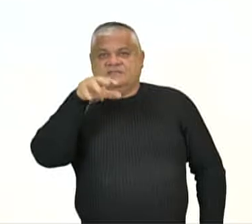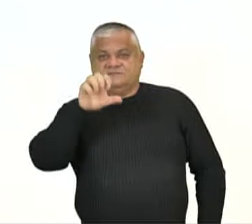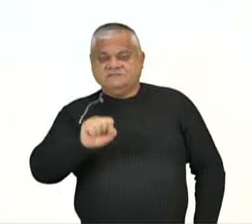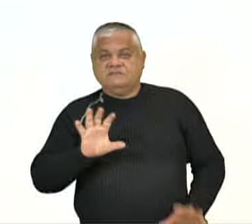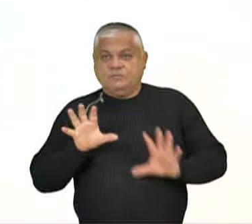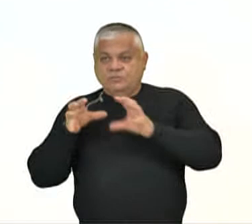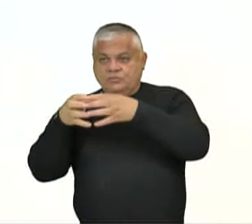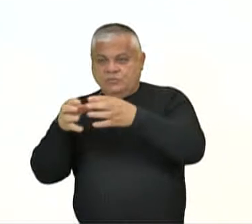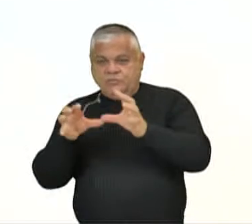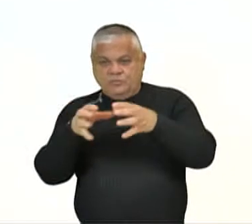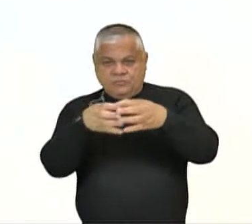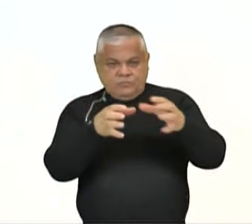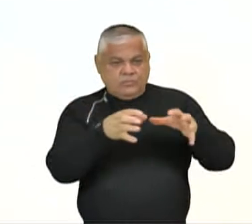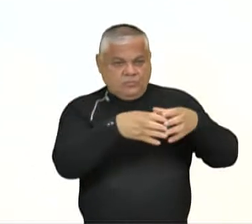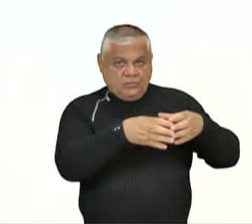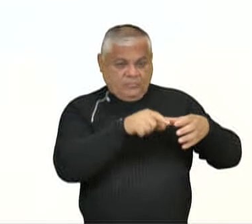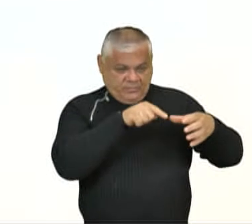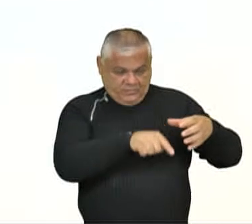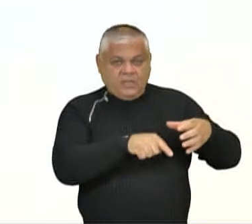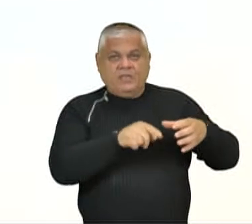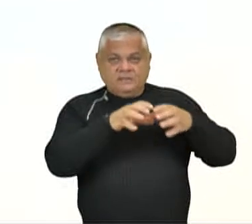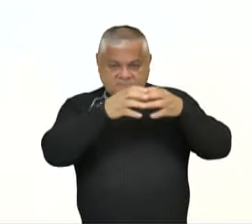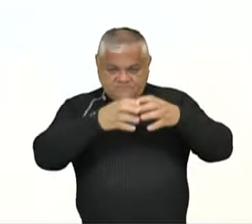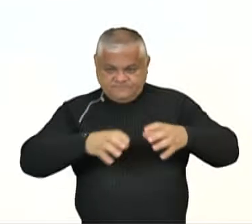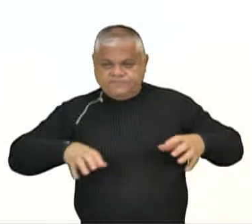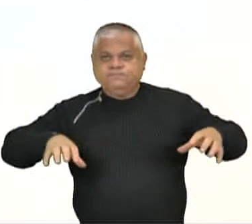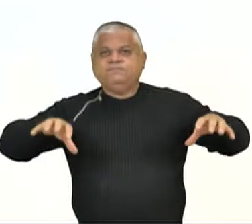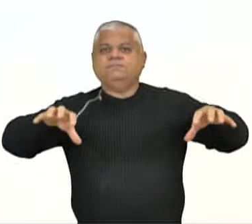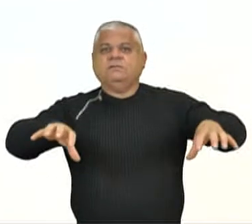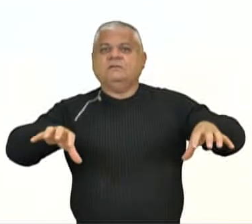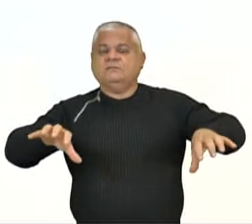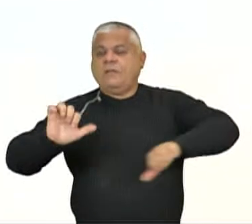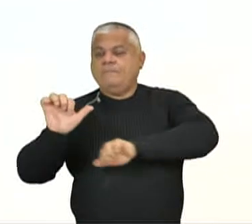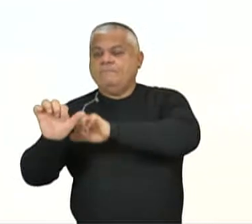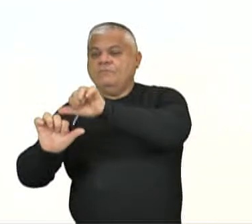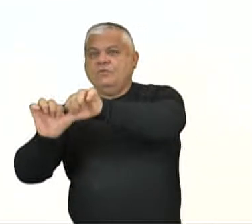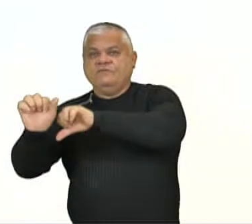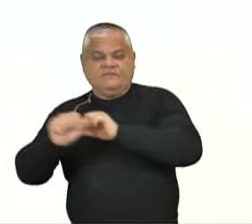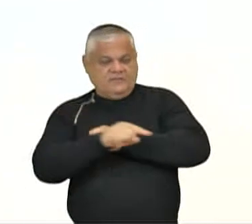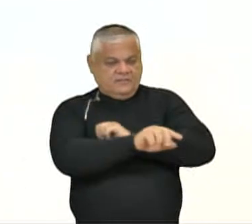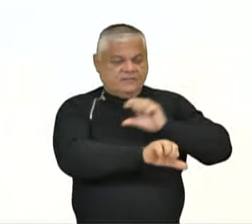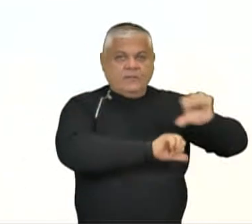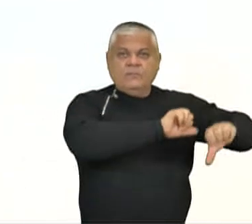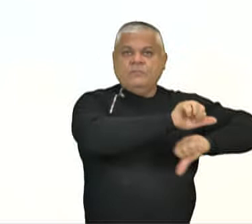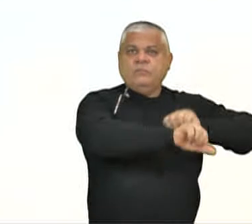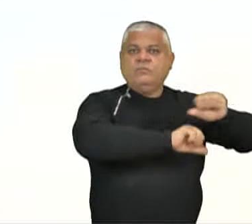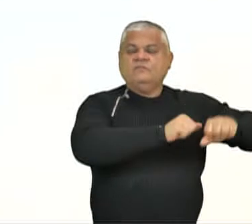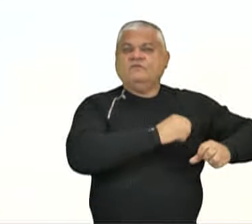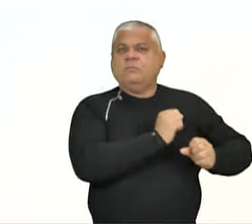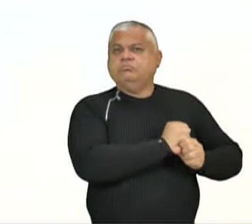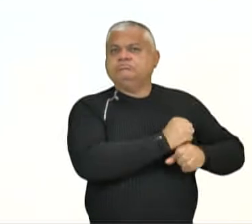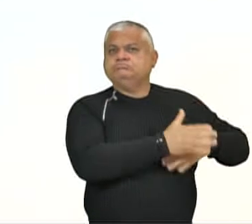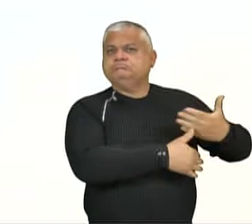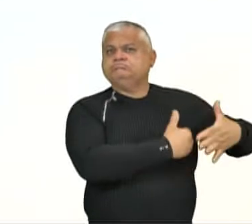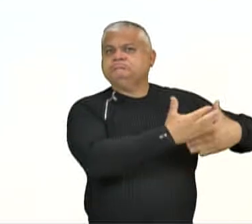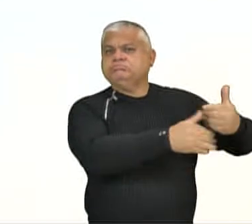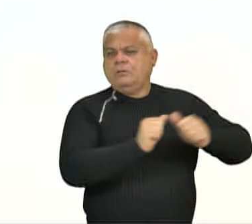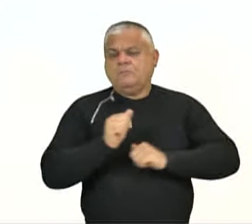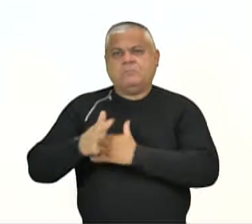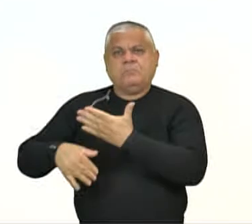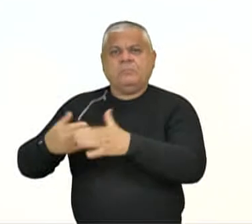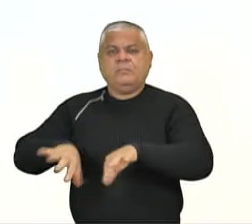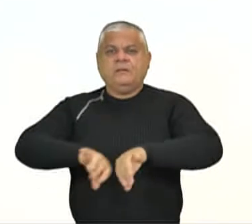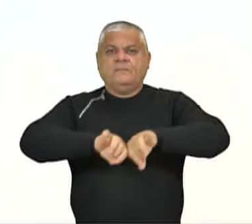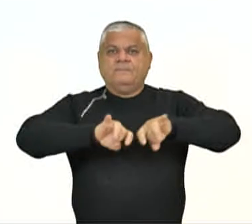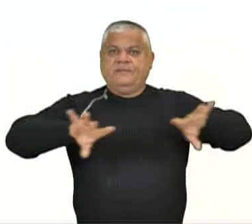de indivíduos de uma população que se separam e modificam suas características com o passar do tempo, independente